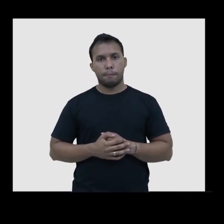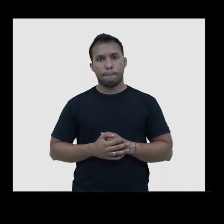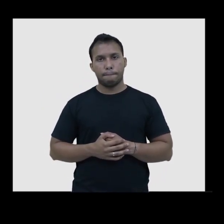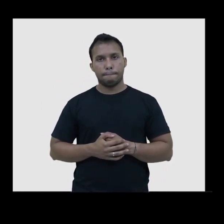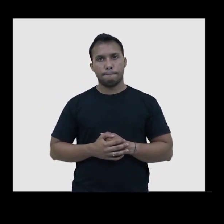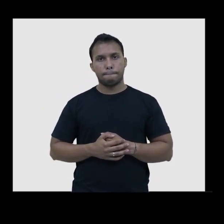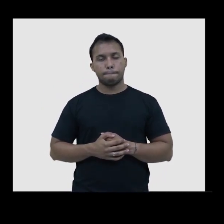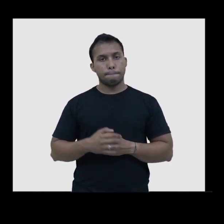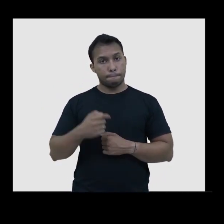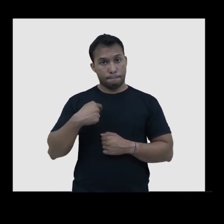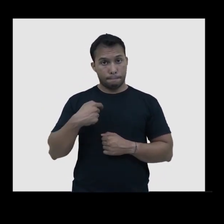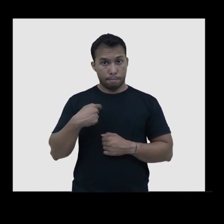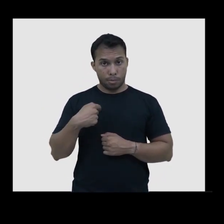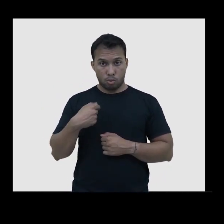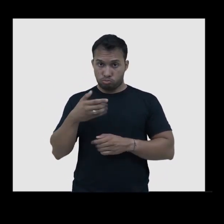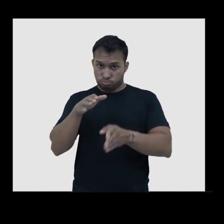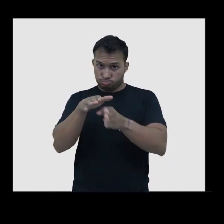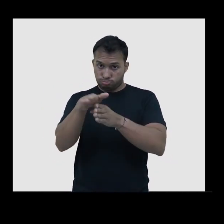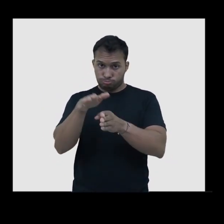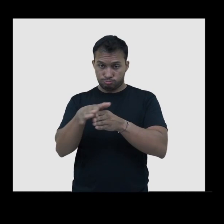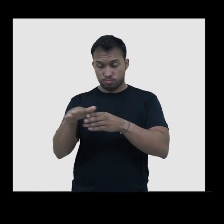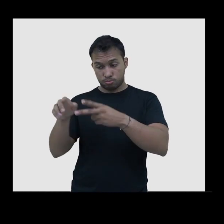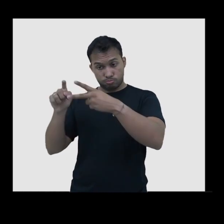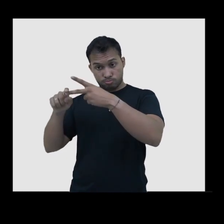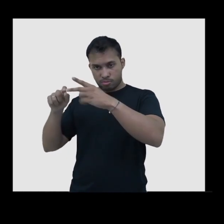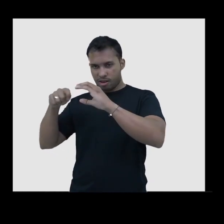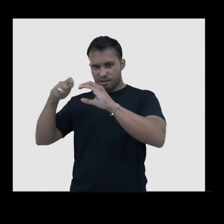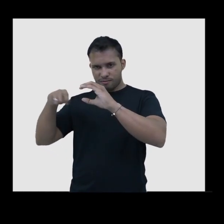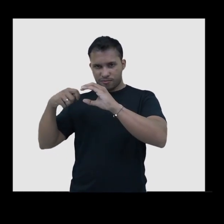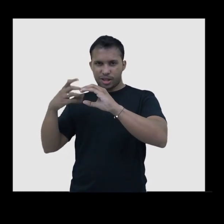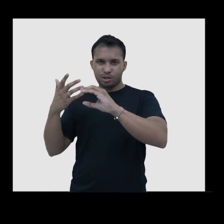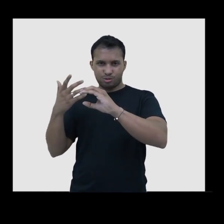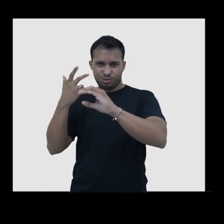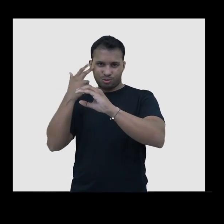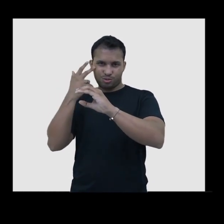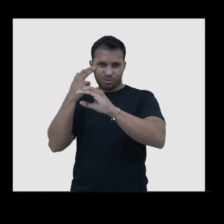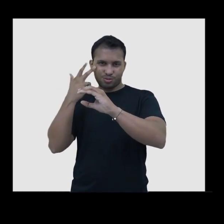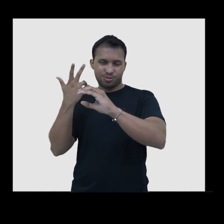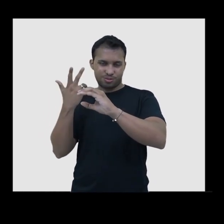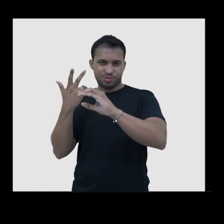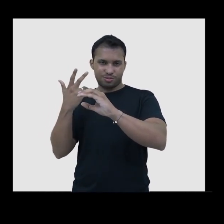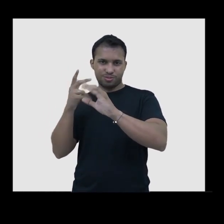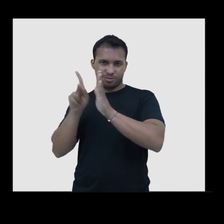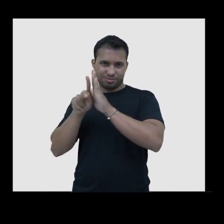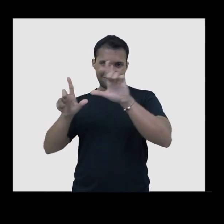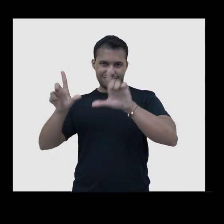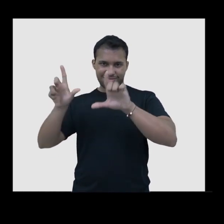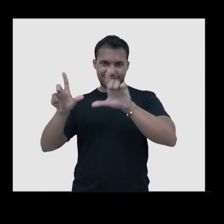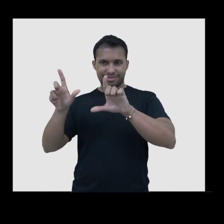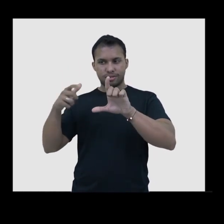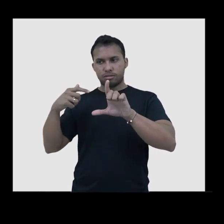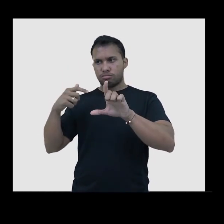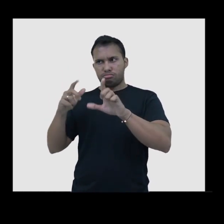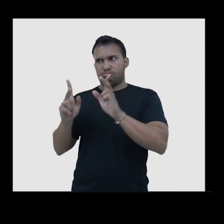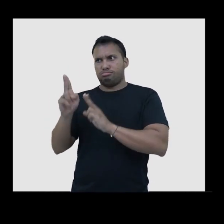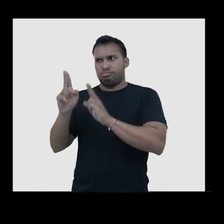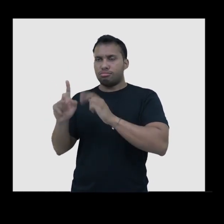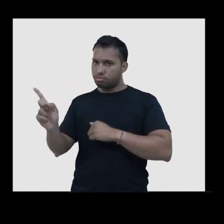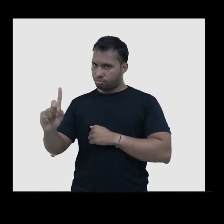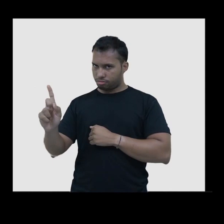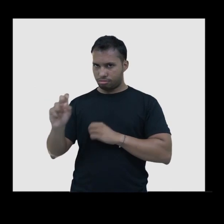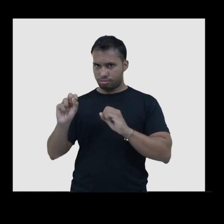Bom, eu quero que vocês entendam que assim, nesse vídeo base a gente não vai mexer nele, a gente vai pegar ele inteiro, a gente só vai acrescentar uma janela de